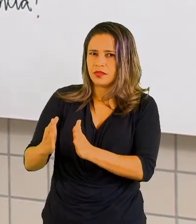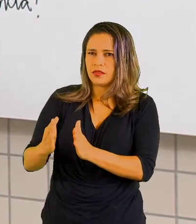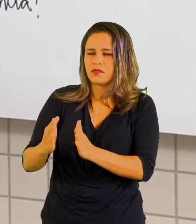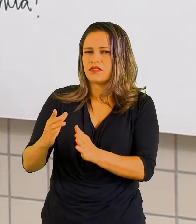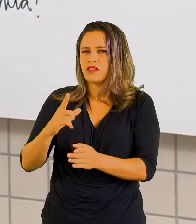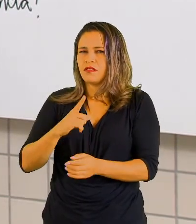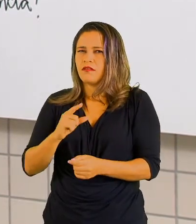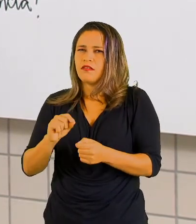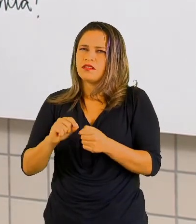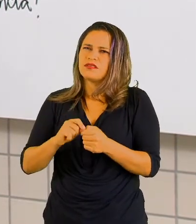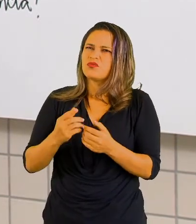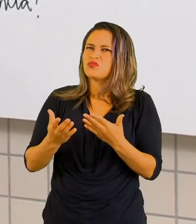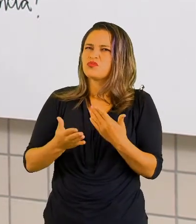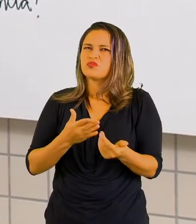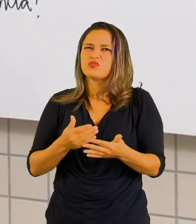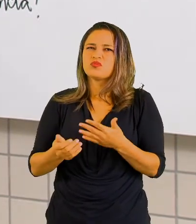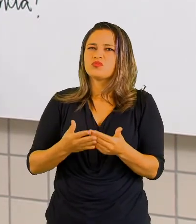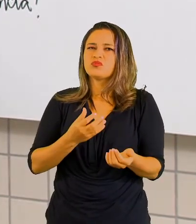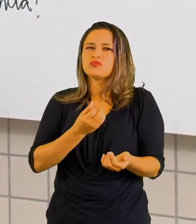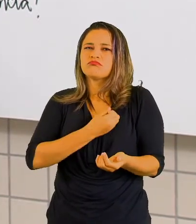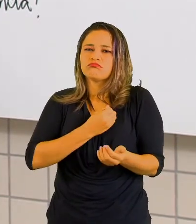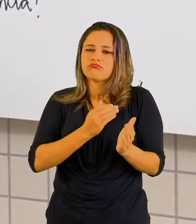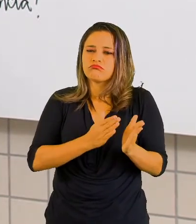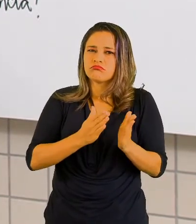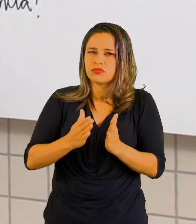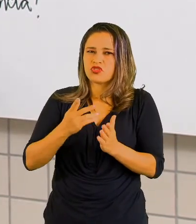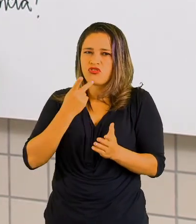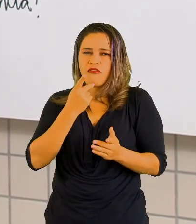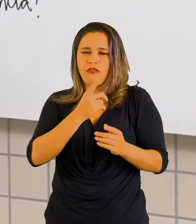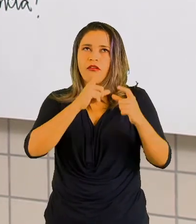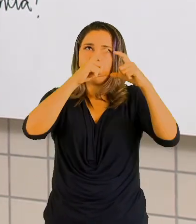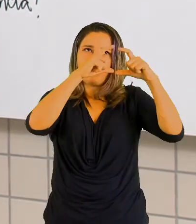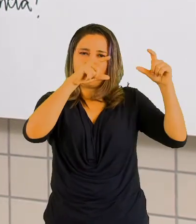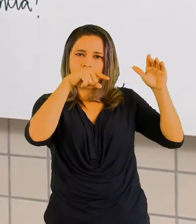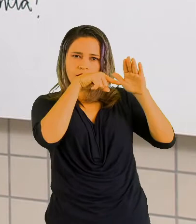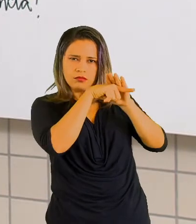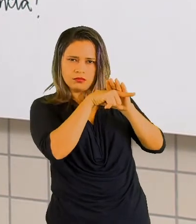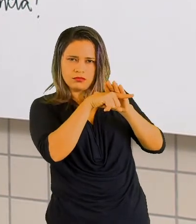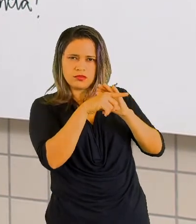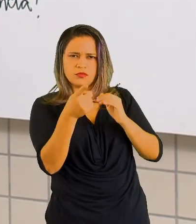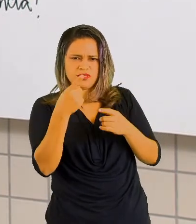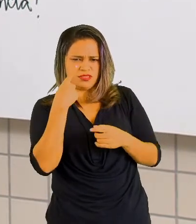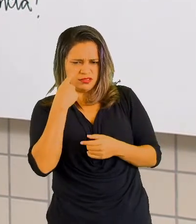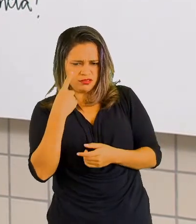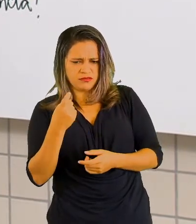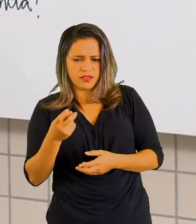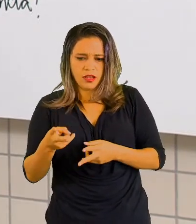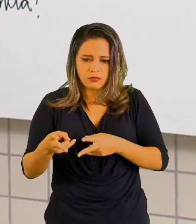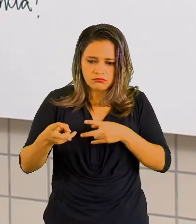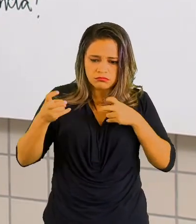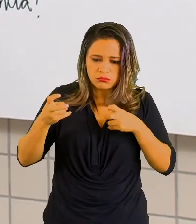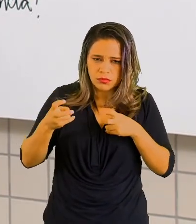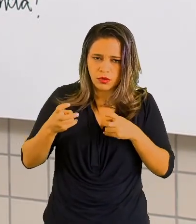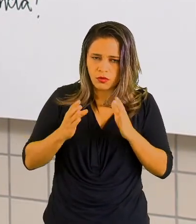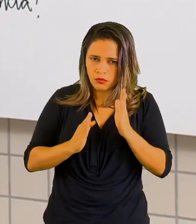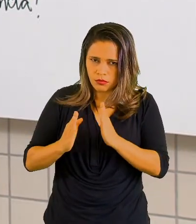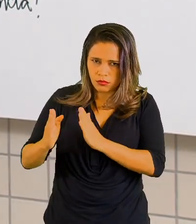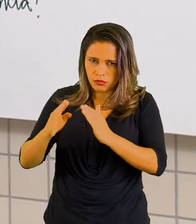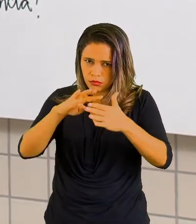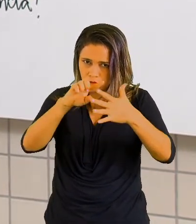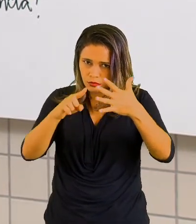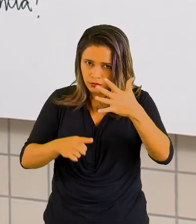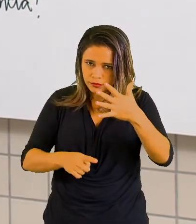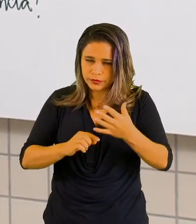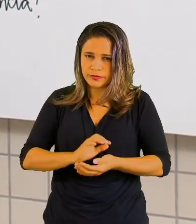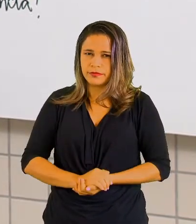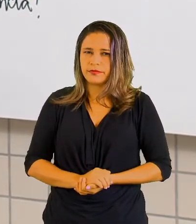termos, além daqueles que já foram dados pelo enunciado, para você tentar identificar alguma propriedade, ok? Então,